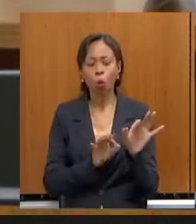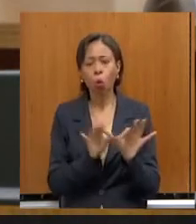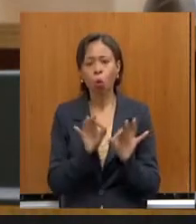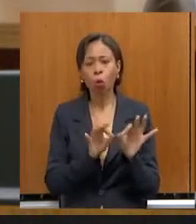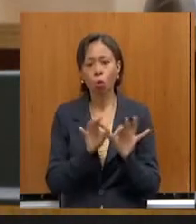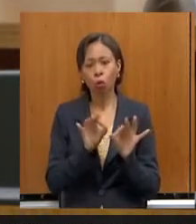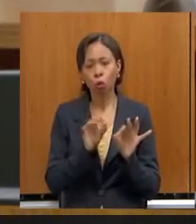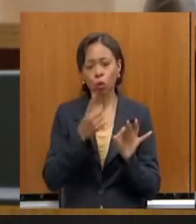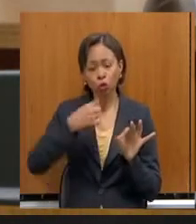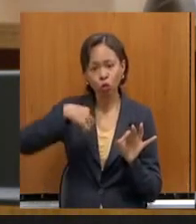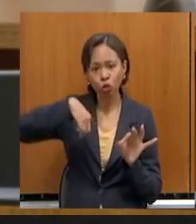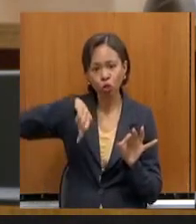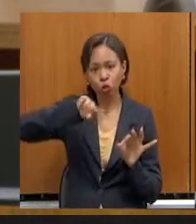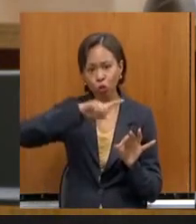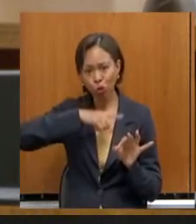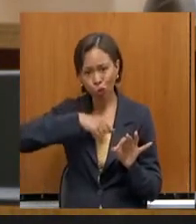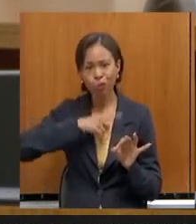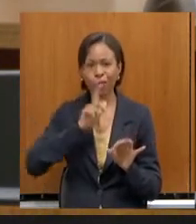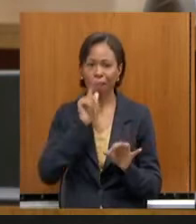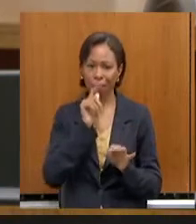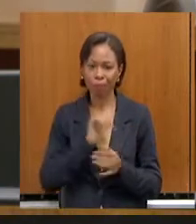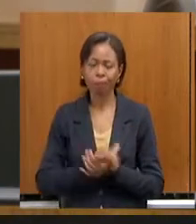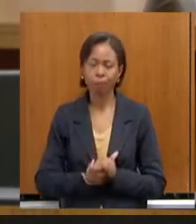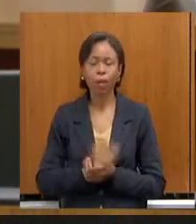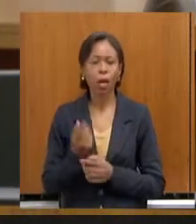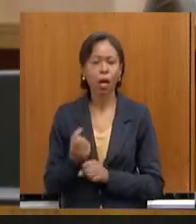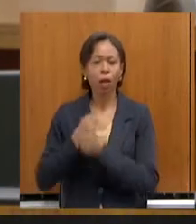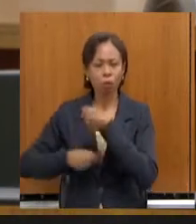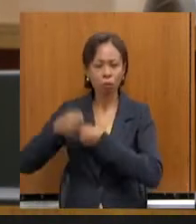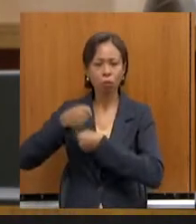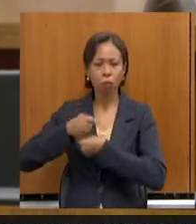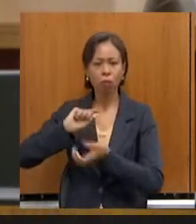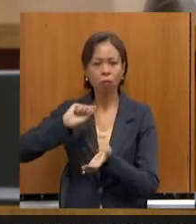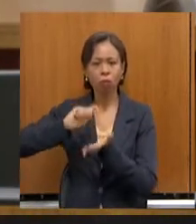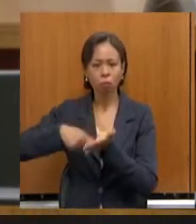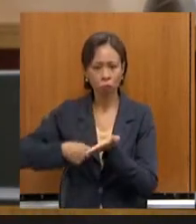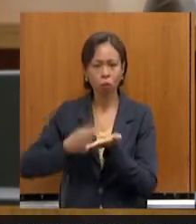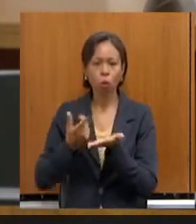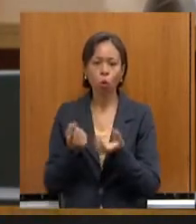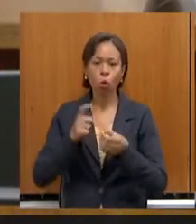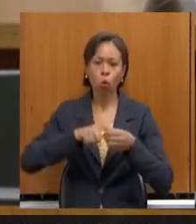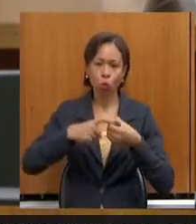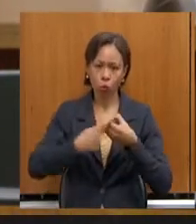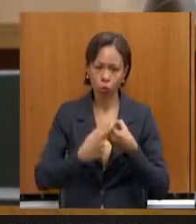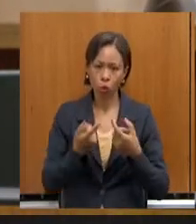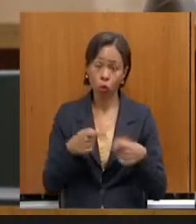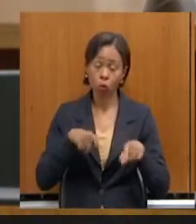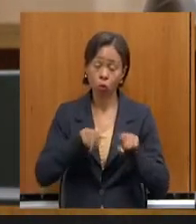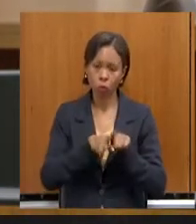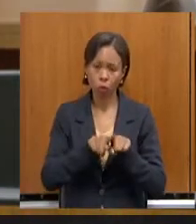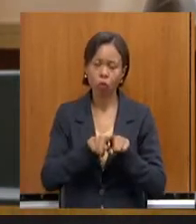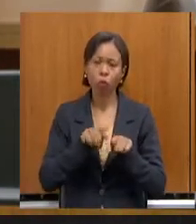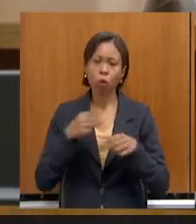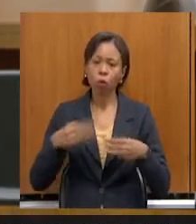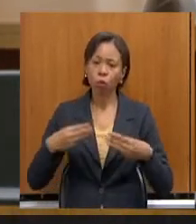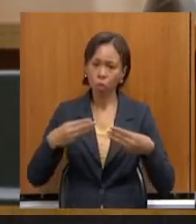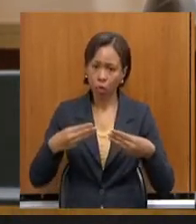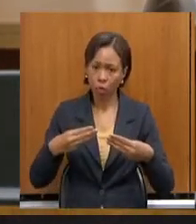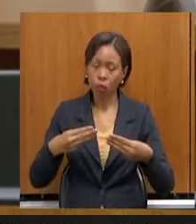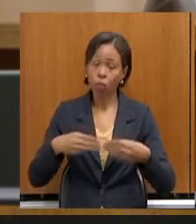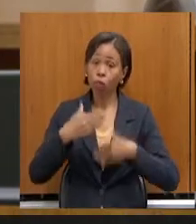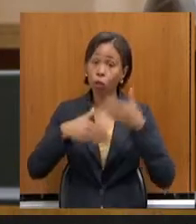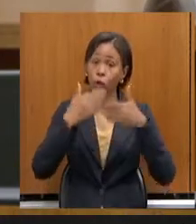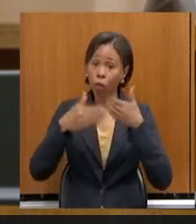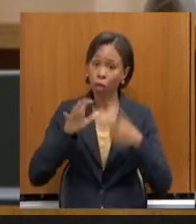Thomas todos água no ano passado nós assinamos um convênio com o Ministério do Desenvolvimento regional com a porta de cinco milhões